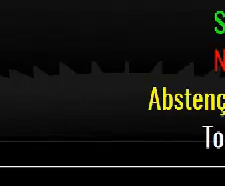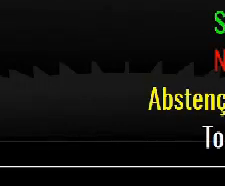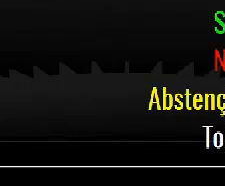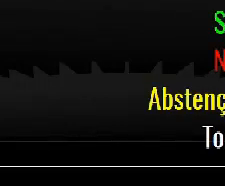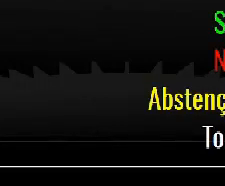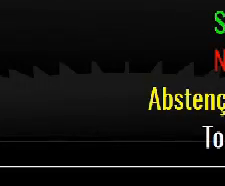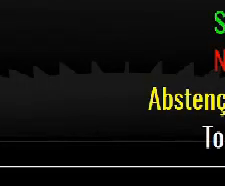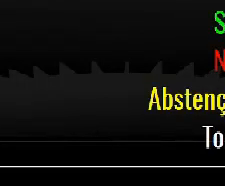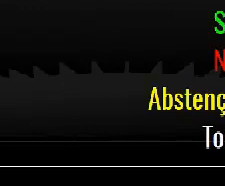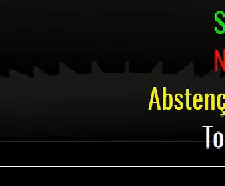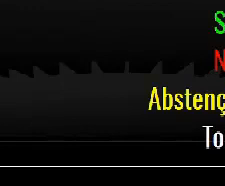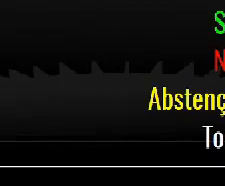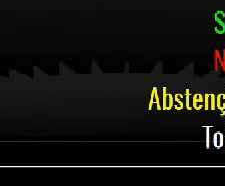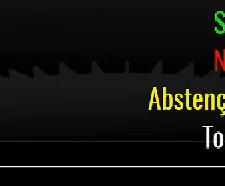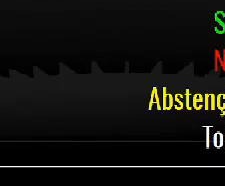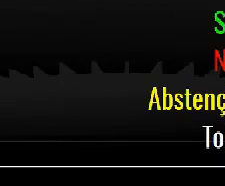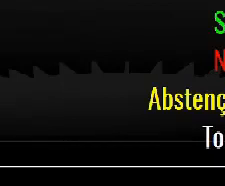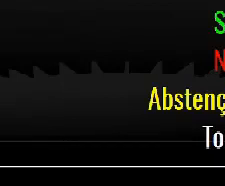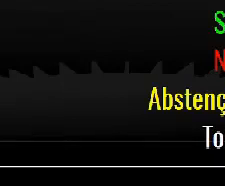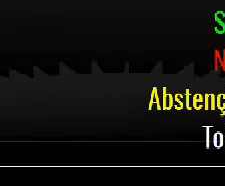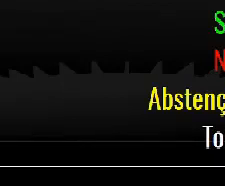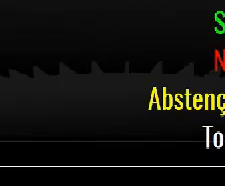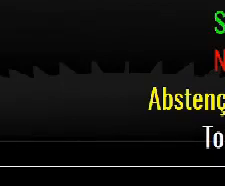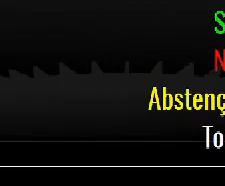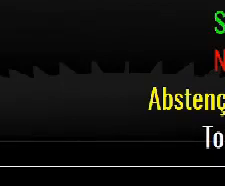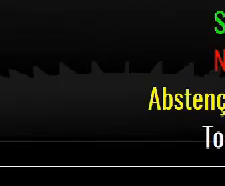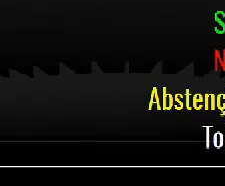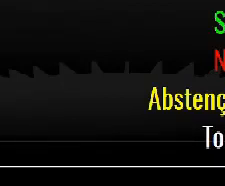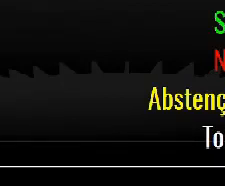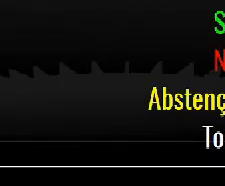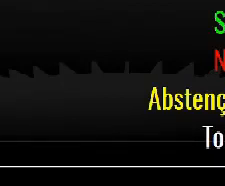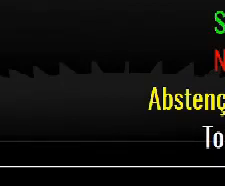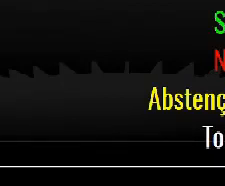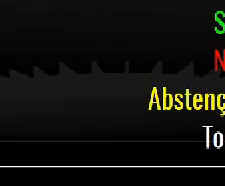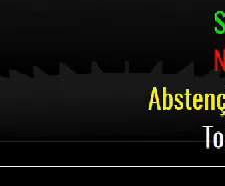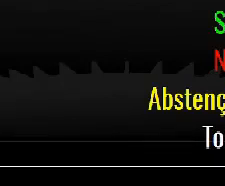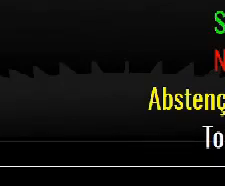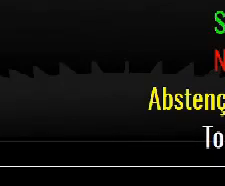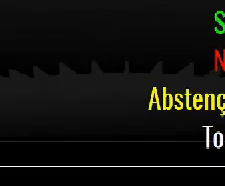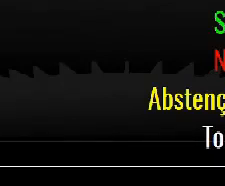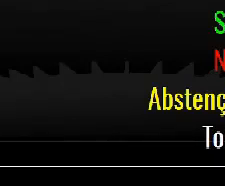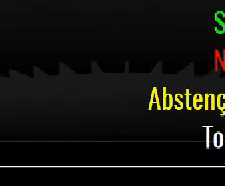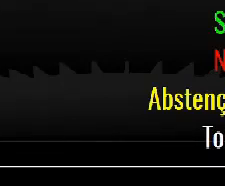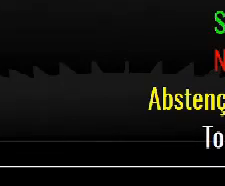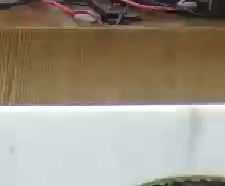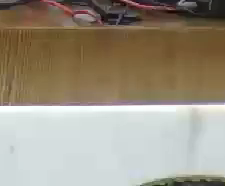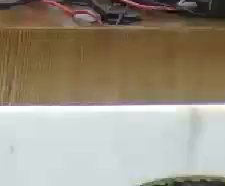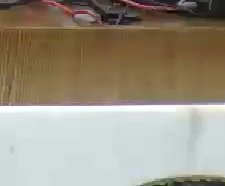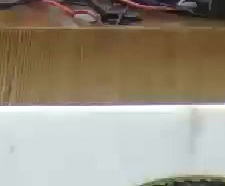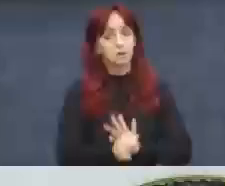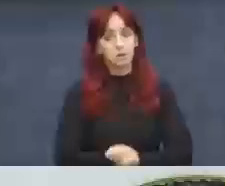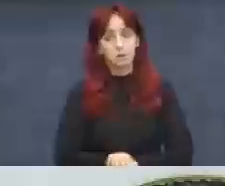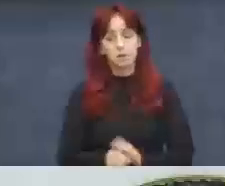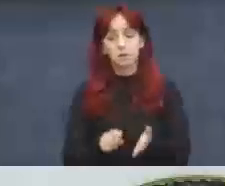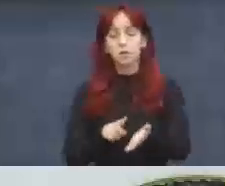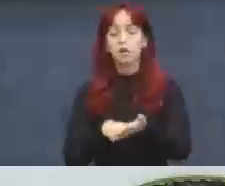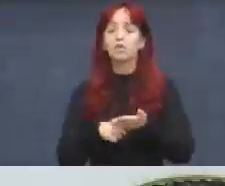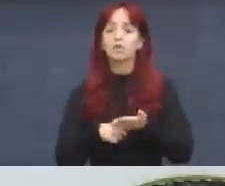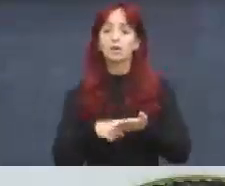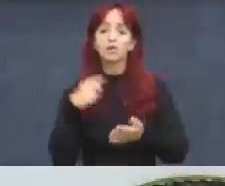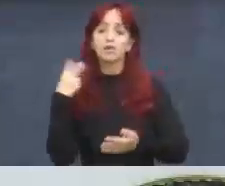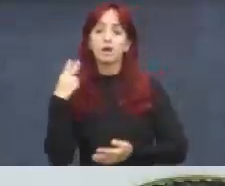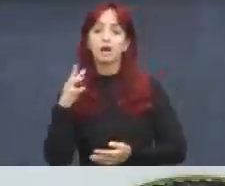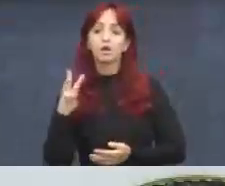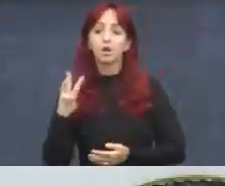Encerrada a votação. 39 votos favoráveis, 1 voto contrário. Fica aprovado o projeto de lei. Convido o vereador